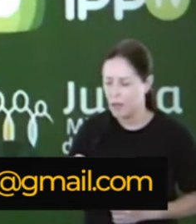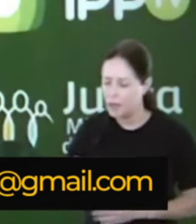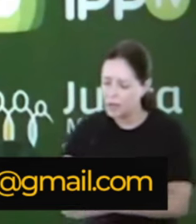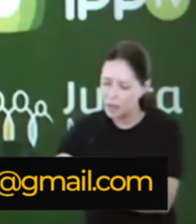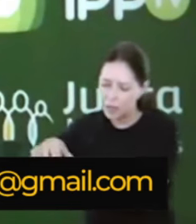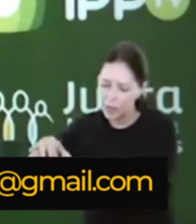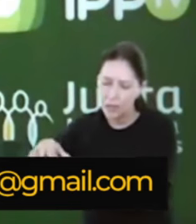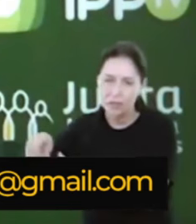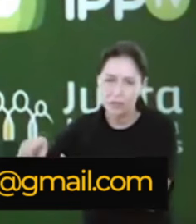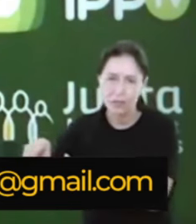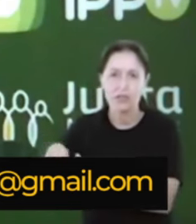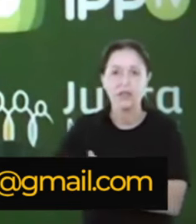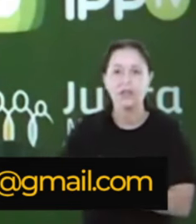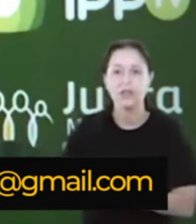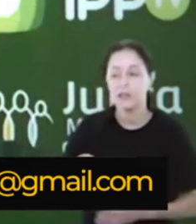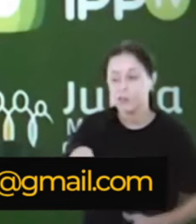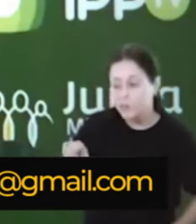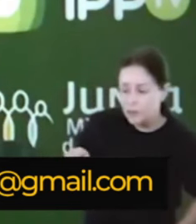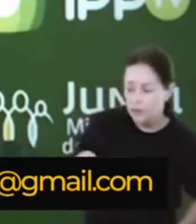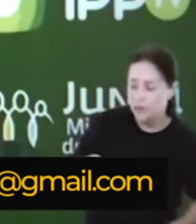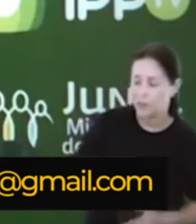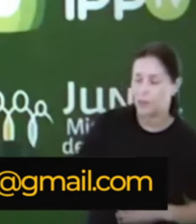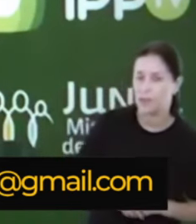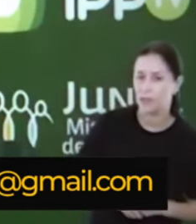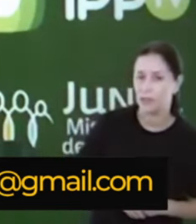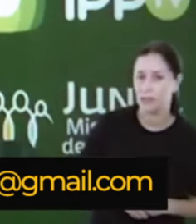embaixador Embaixador